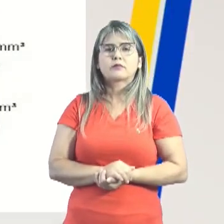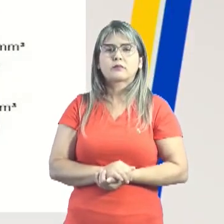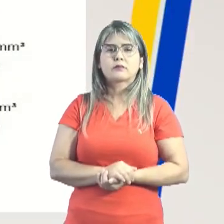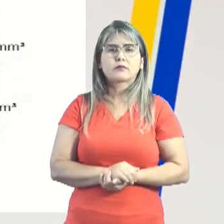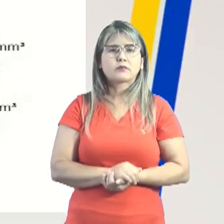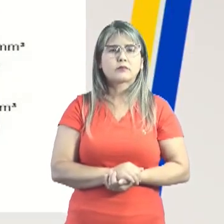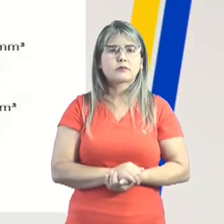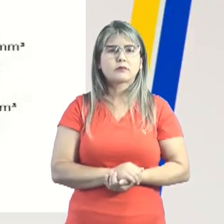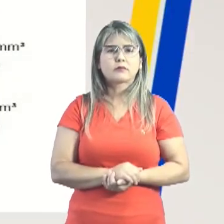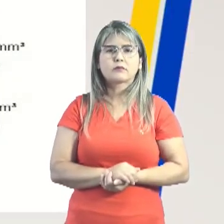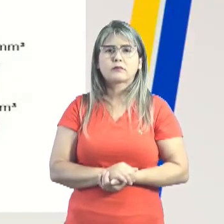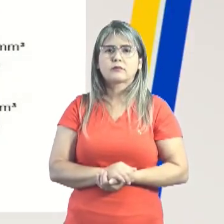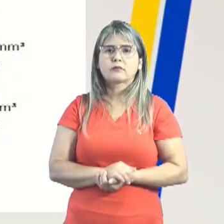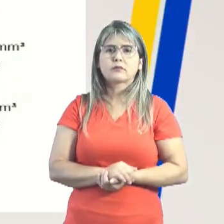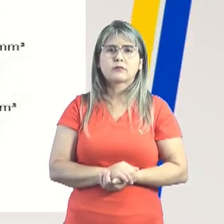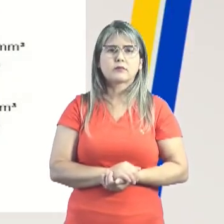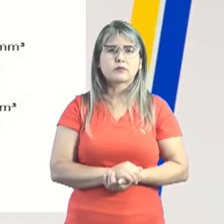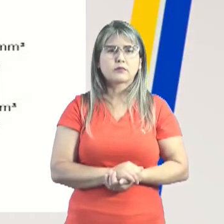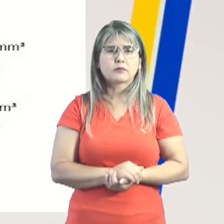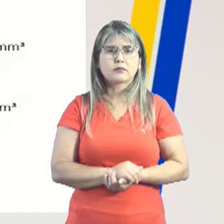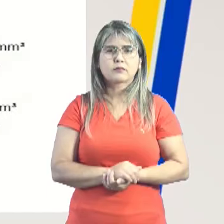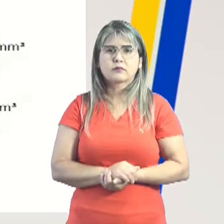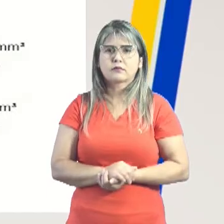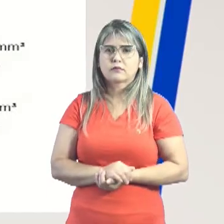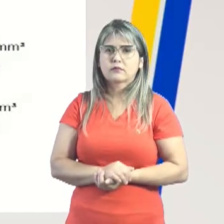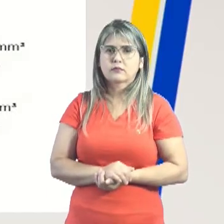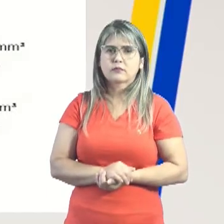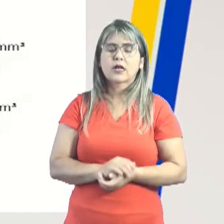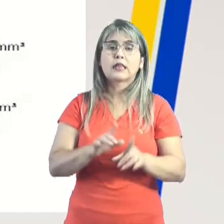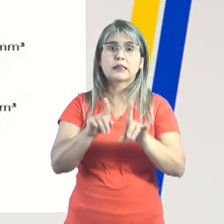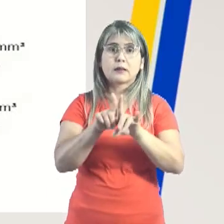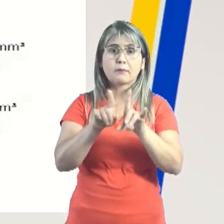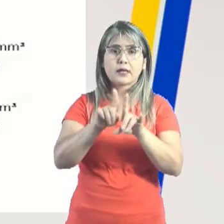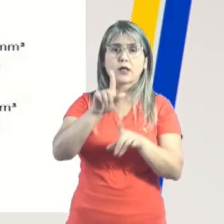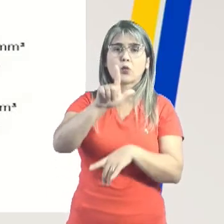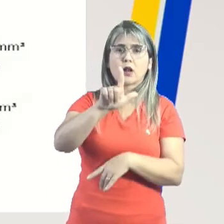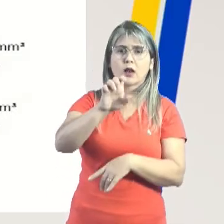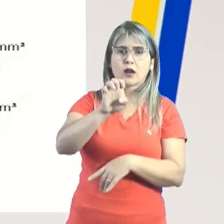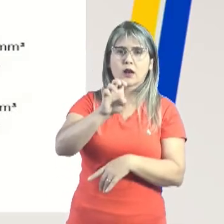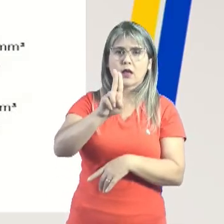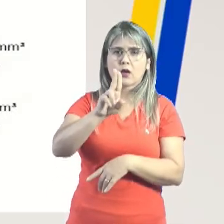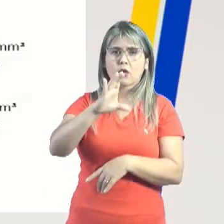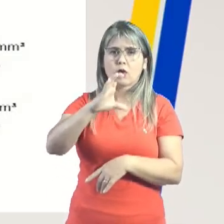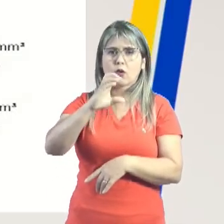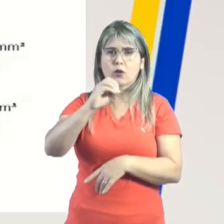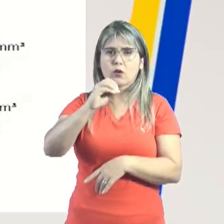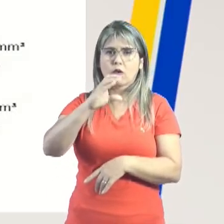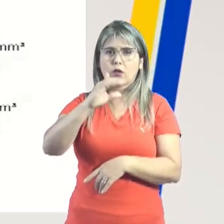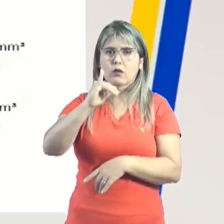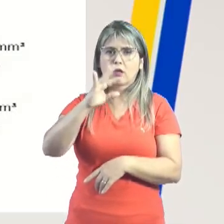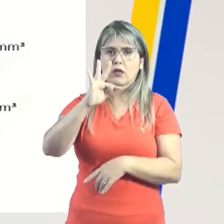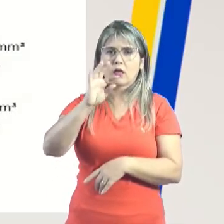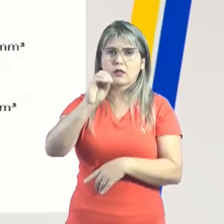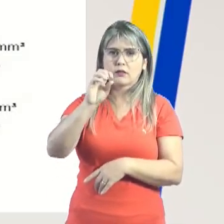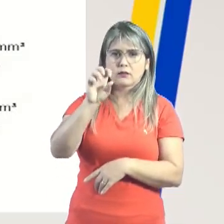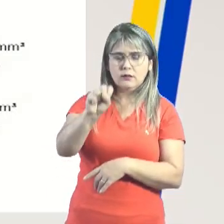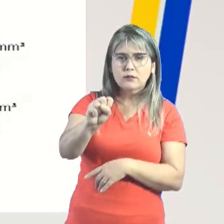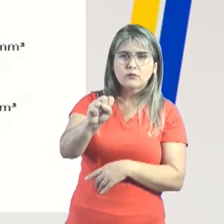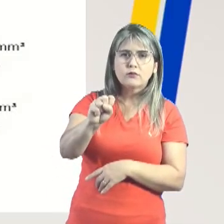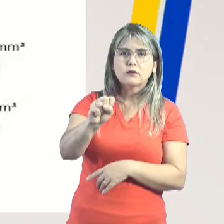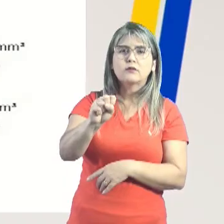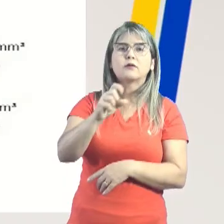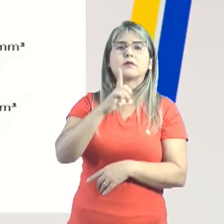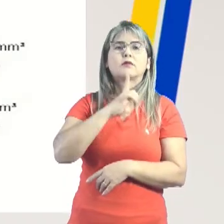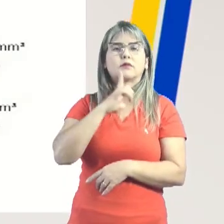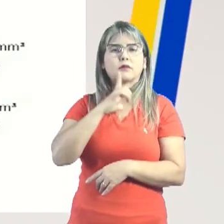níveis de defesa. Viu? Os leucócitos aqui, ele, nesse caso, o valor apresentado foi de